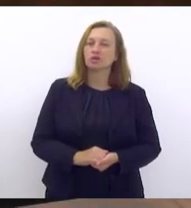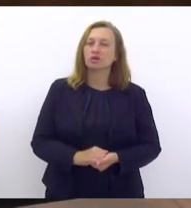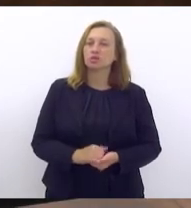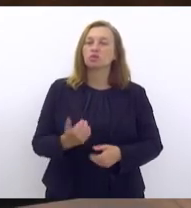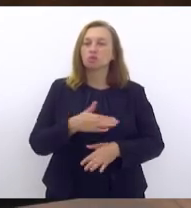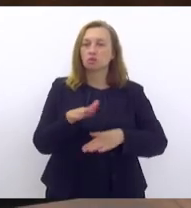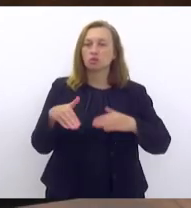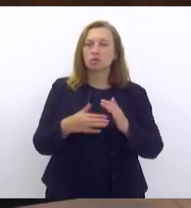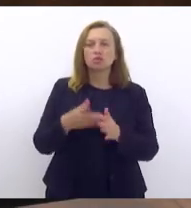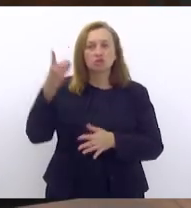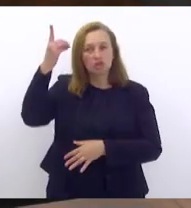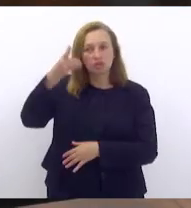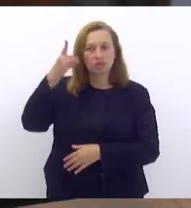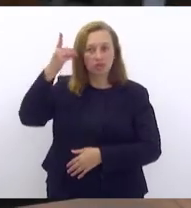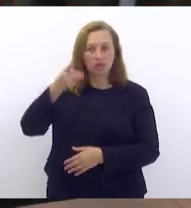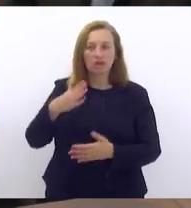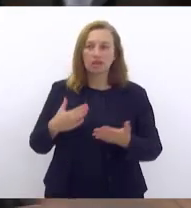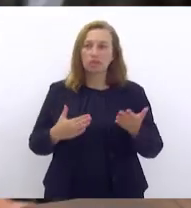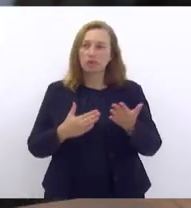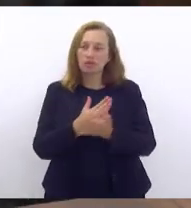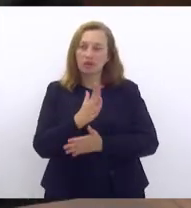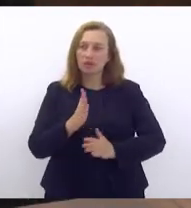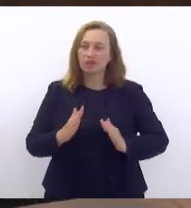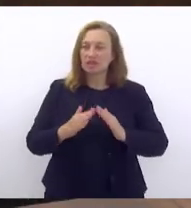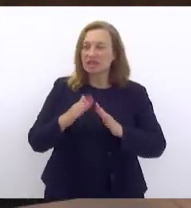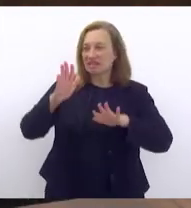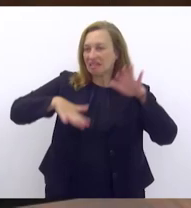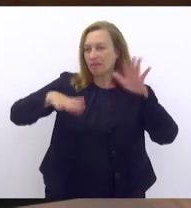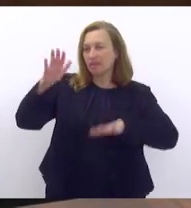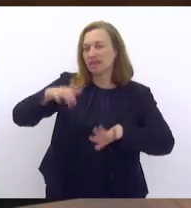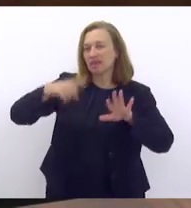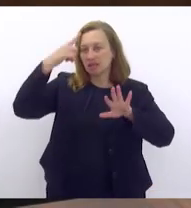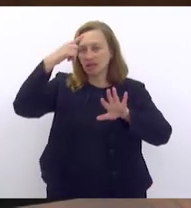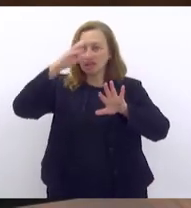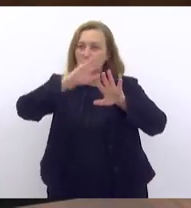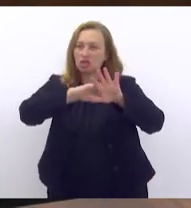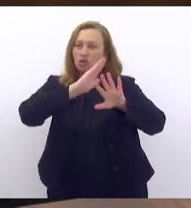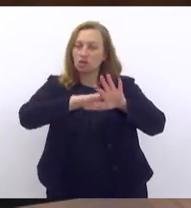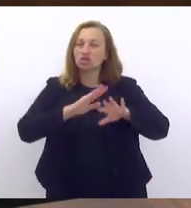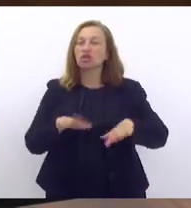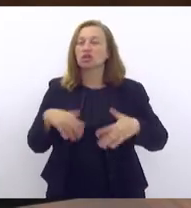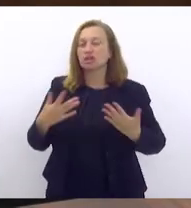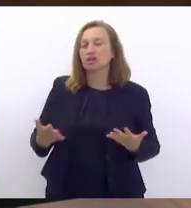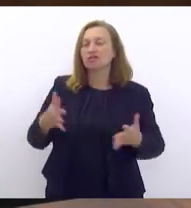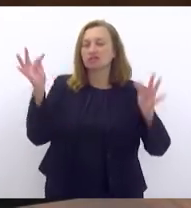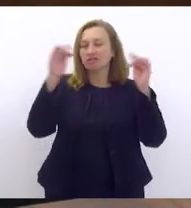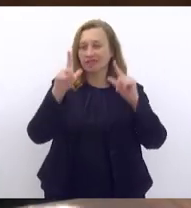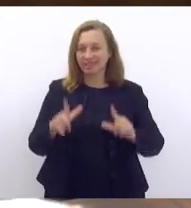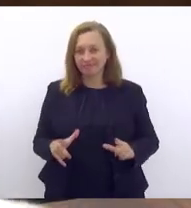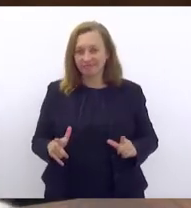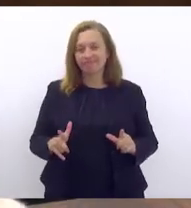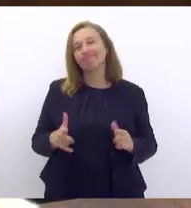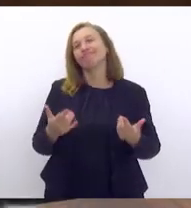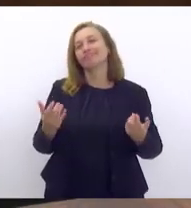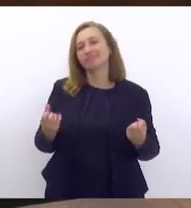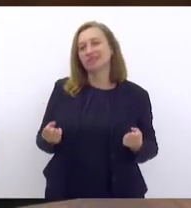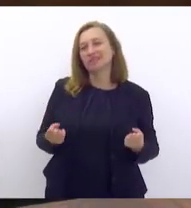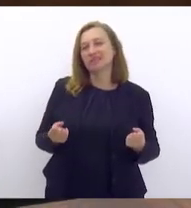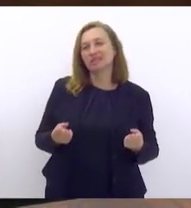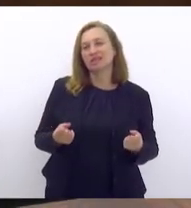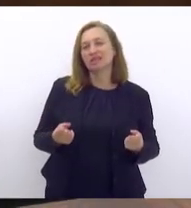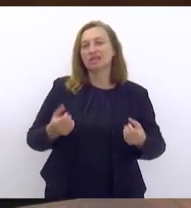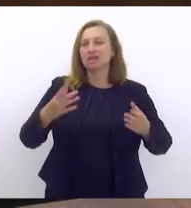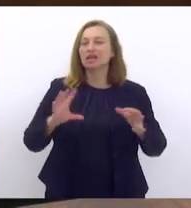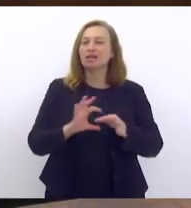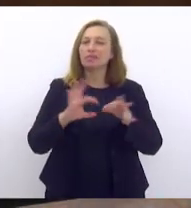todos os nobres deputados e deputadas da casa, independente da ideologia partidária. Então, a gente fica muito feliz, esperamos que seja